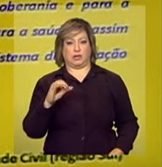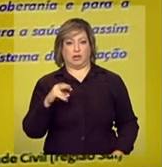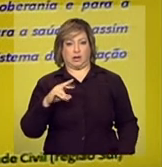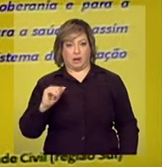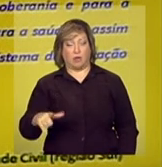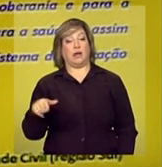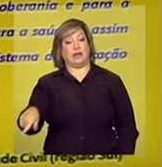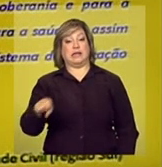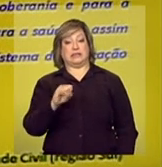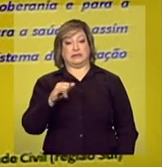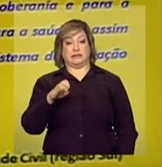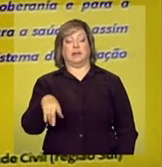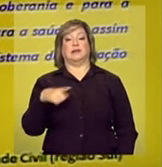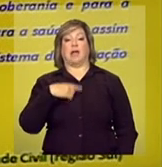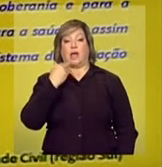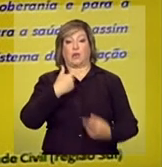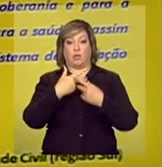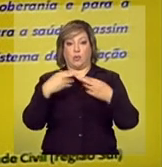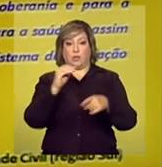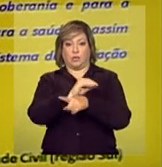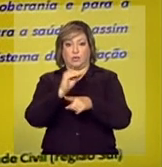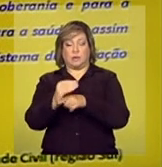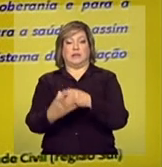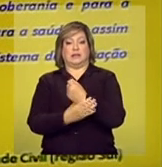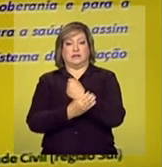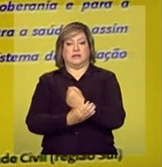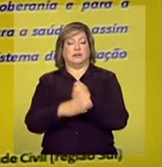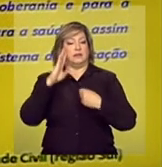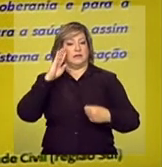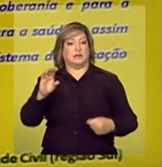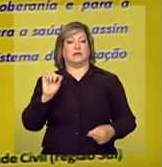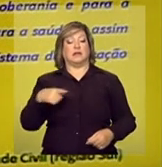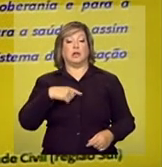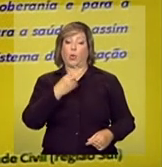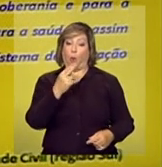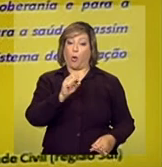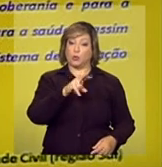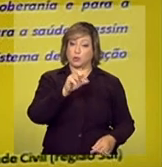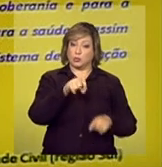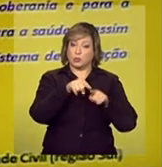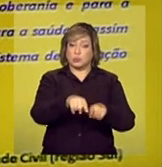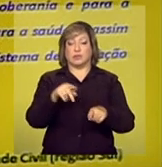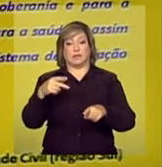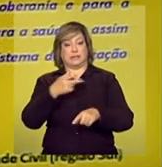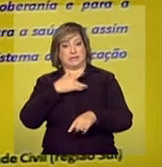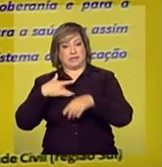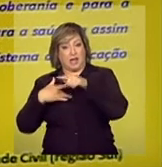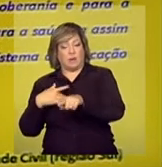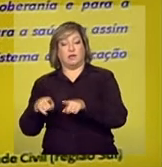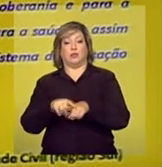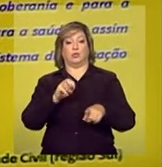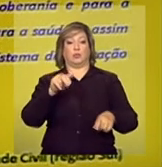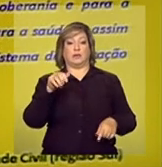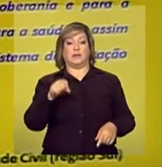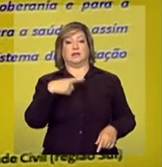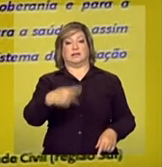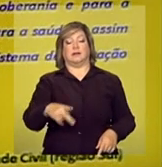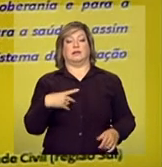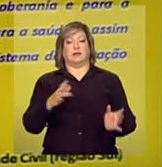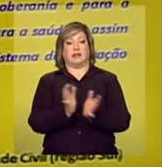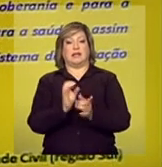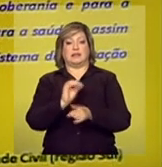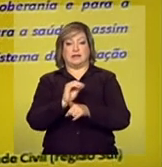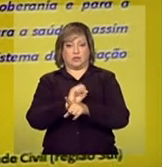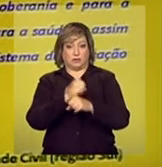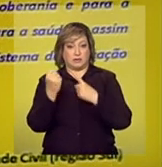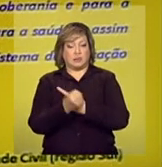humano à alimentação, para a soberania e para a segurança, assim como o SUS está para a saúde, o SUAS está para a assistência social e o sistema de